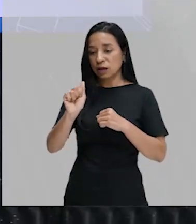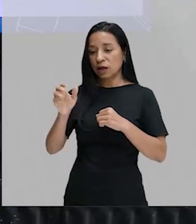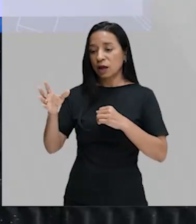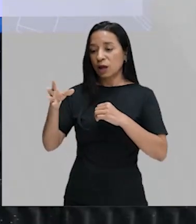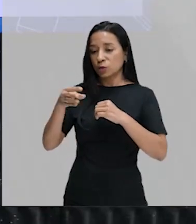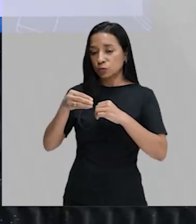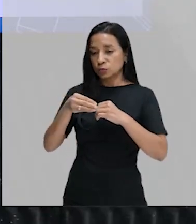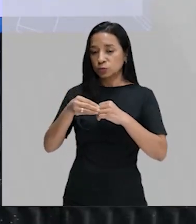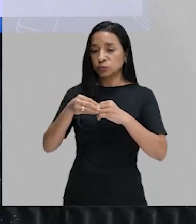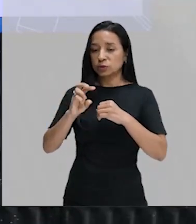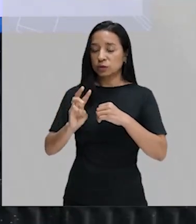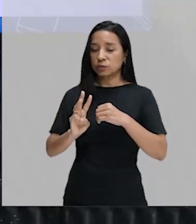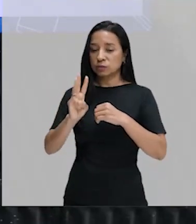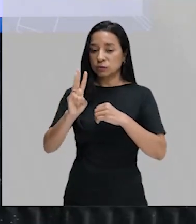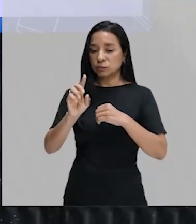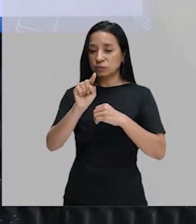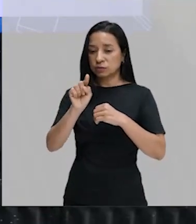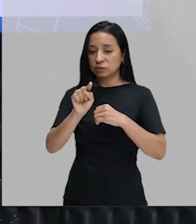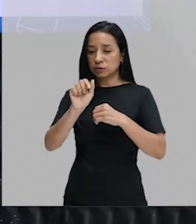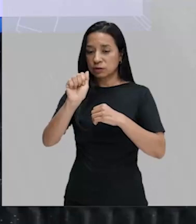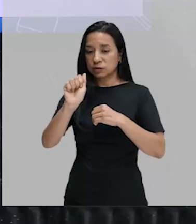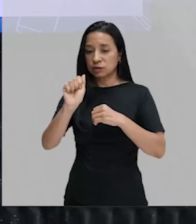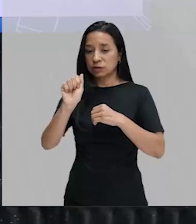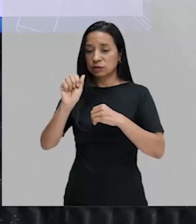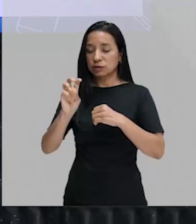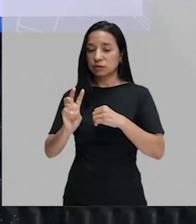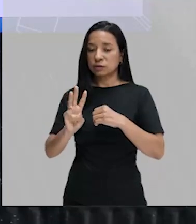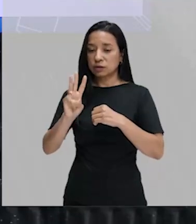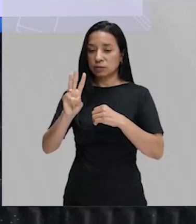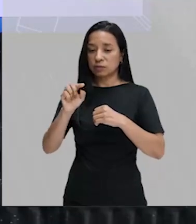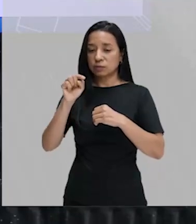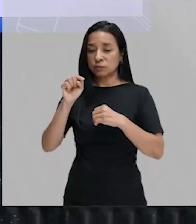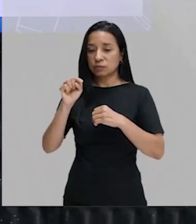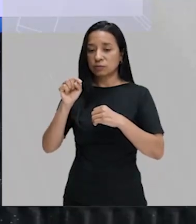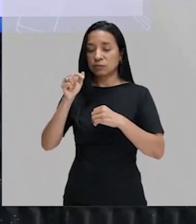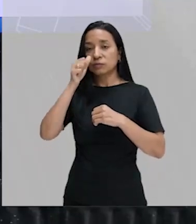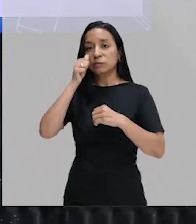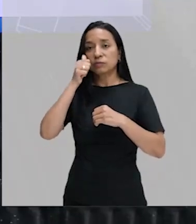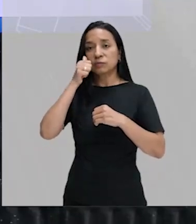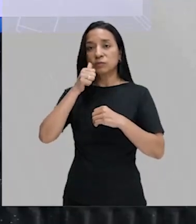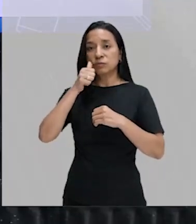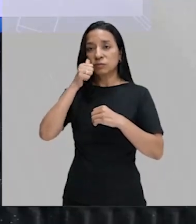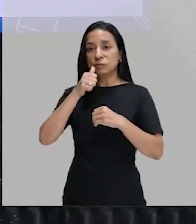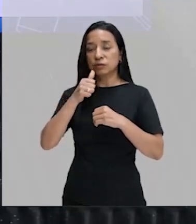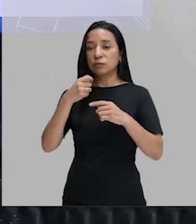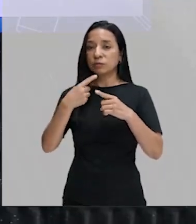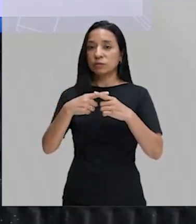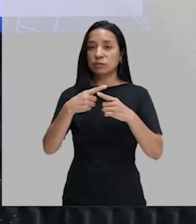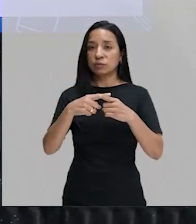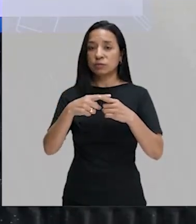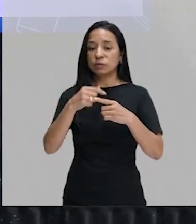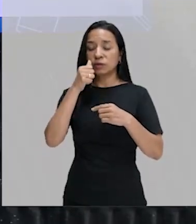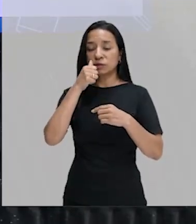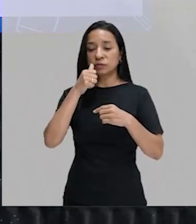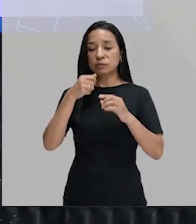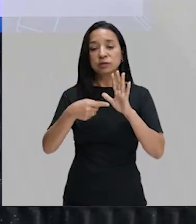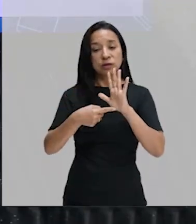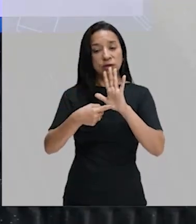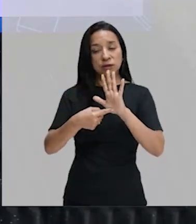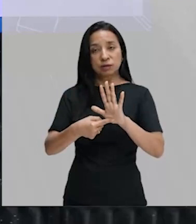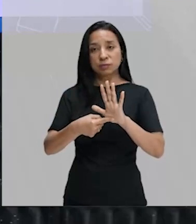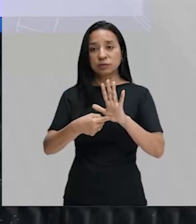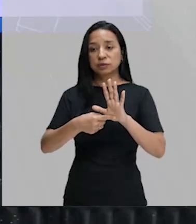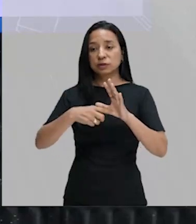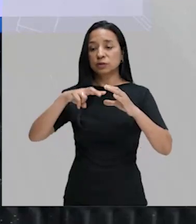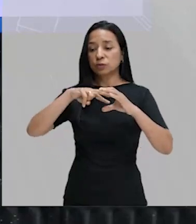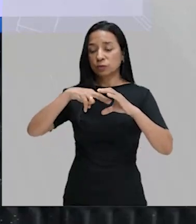vai ficar ZAW. Nesse caso aqui é uma fêmea, porque as fêmeas são, elas apresentam um